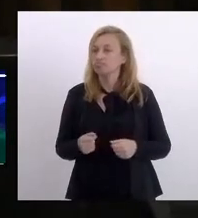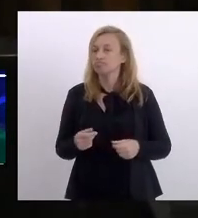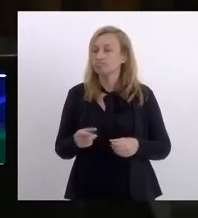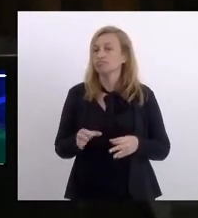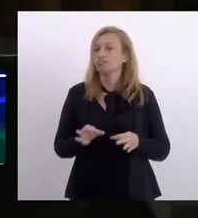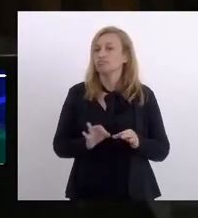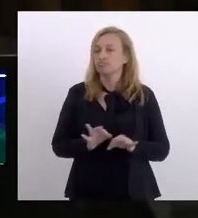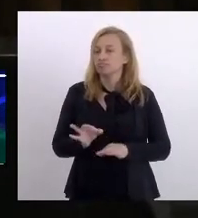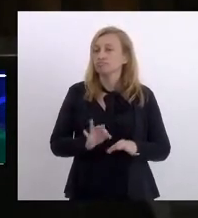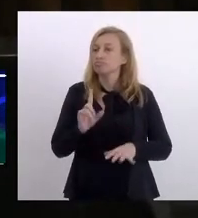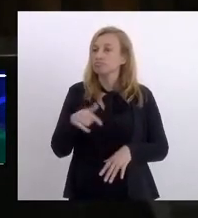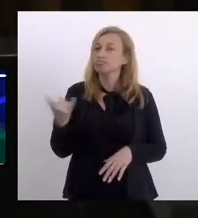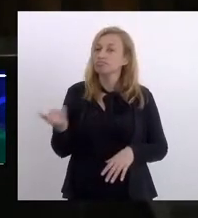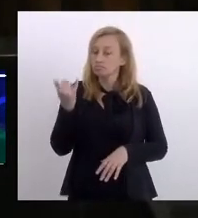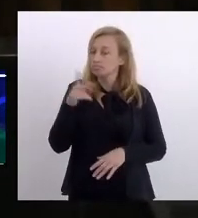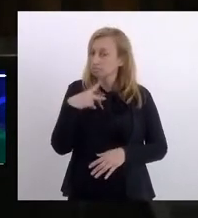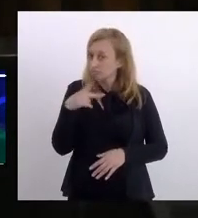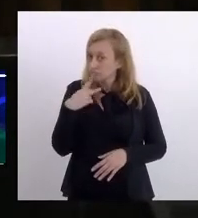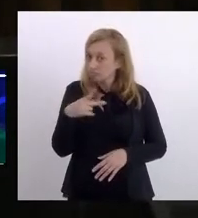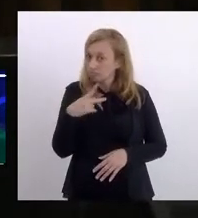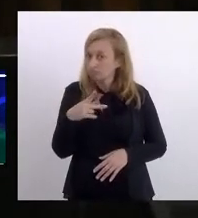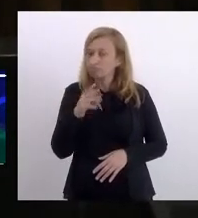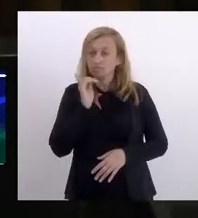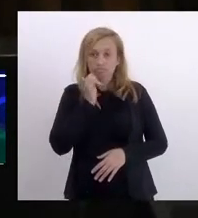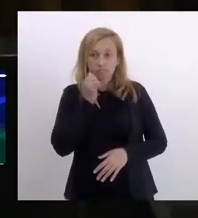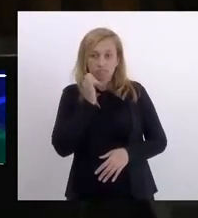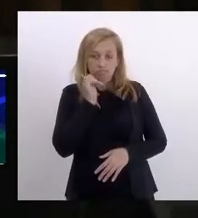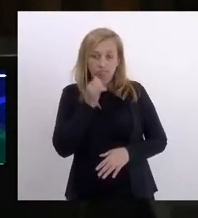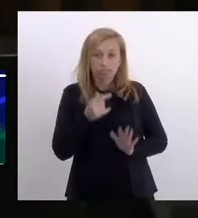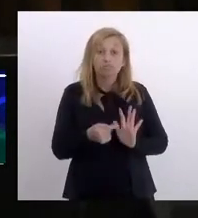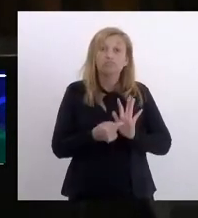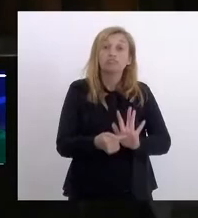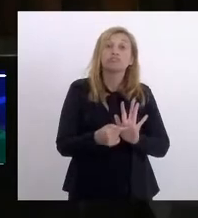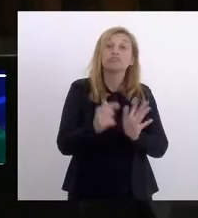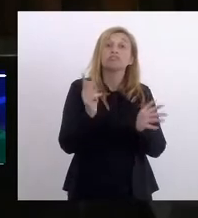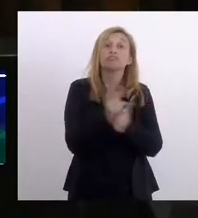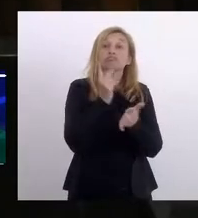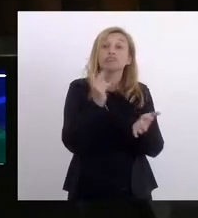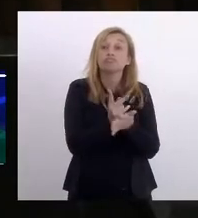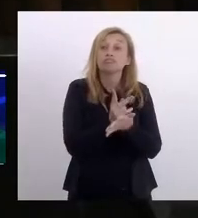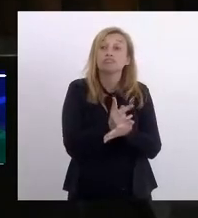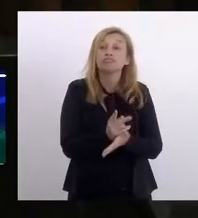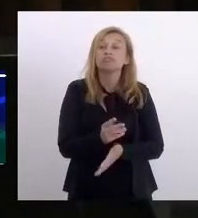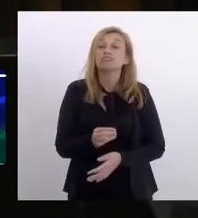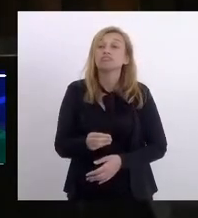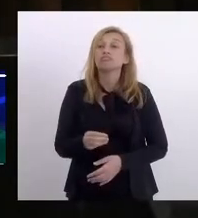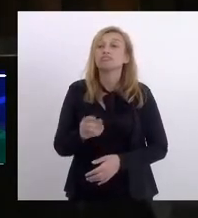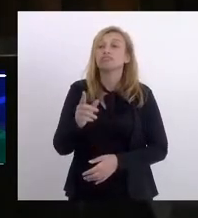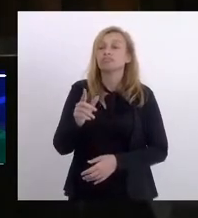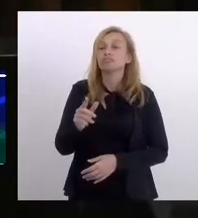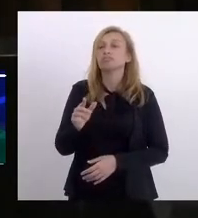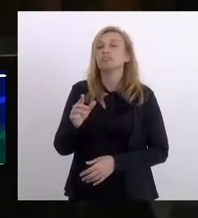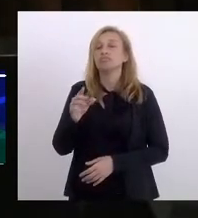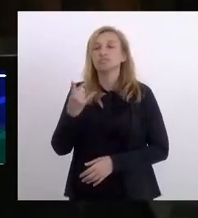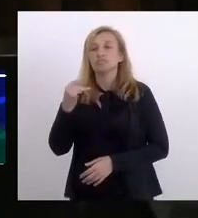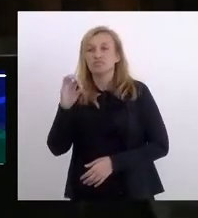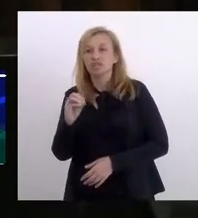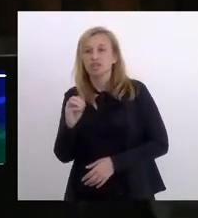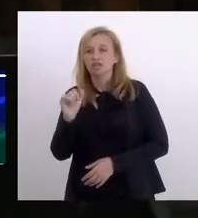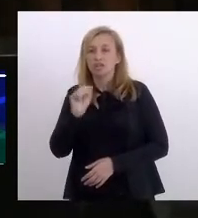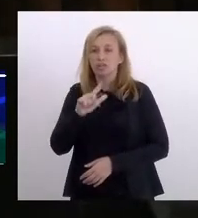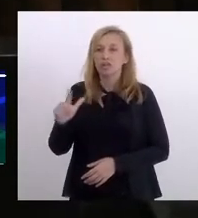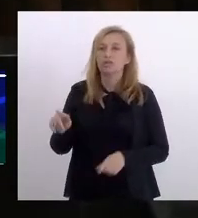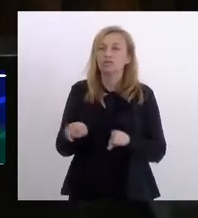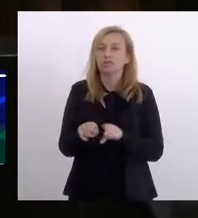projeto. É importante dizer que o relatório bota o dedo na ferida. No que fez Sérgio Cabral, no que fez Luiz Fernando